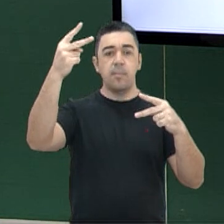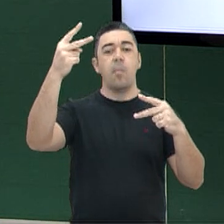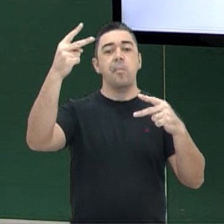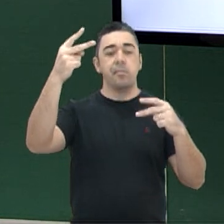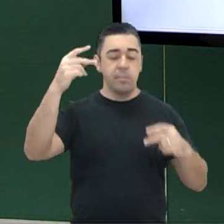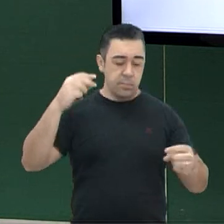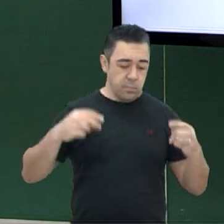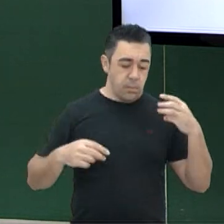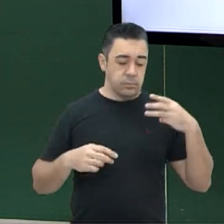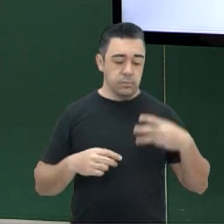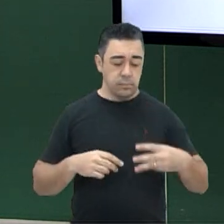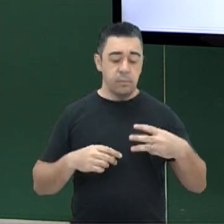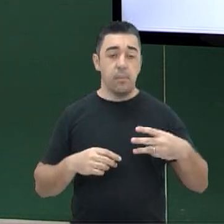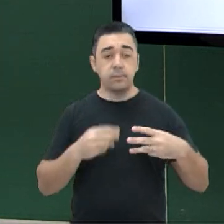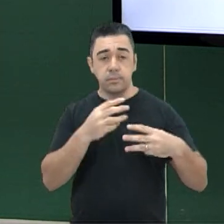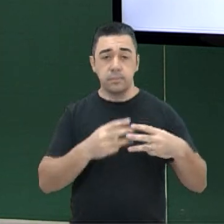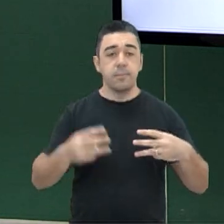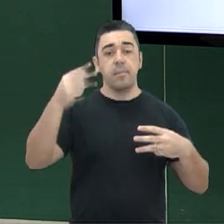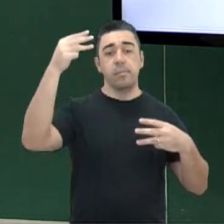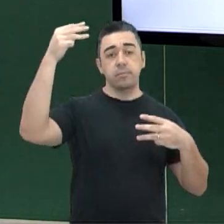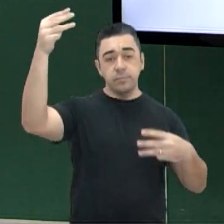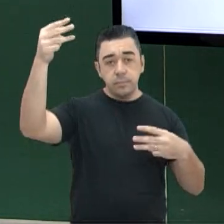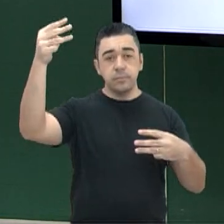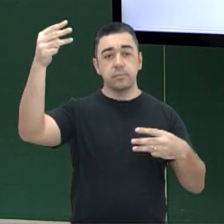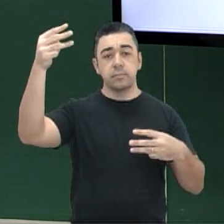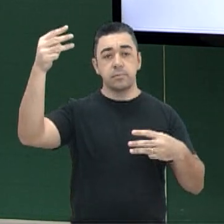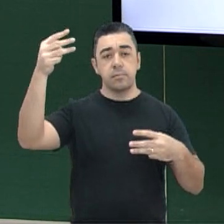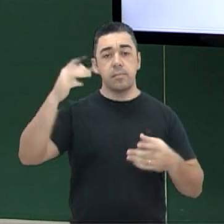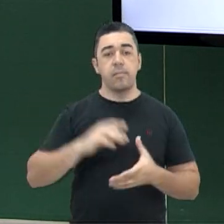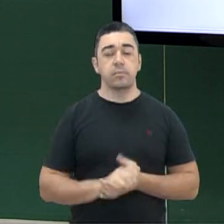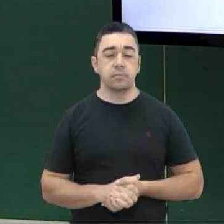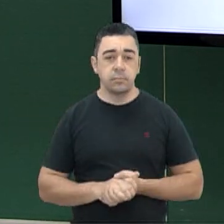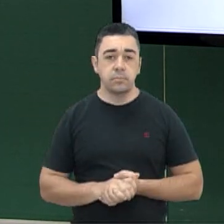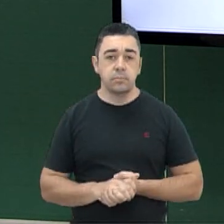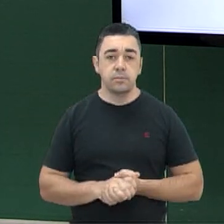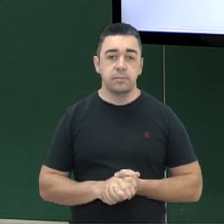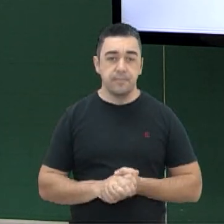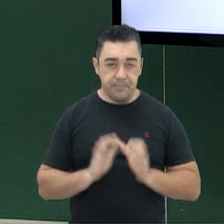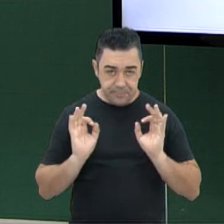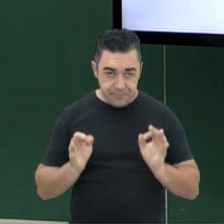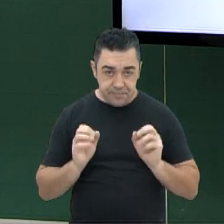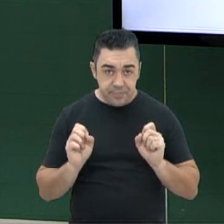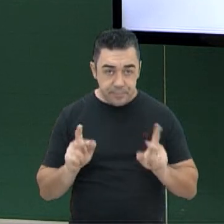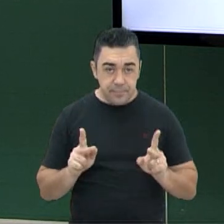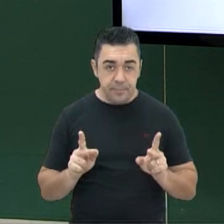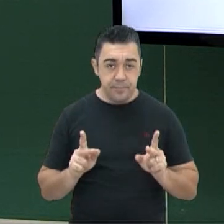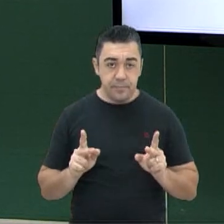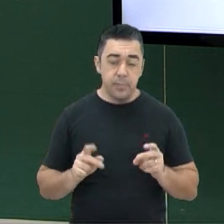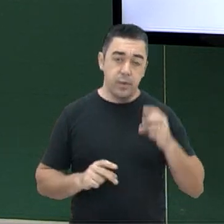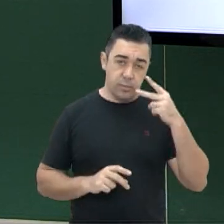Acrescentei 2 zeros para ter a terceira casa decimal, 3 subtrações, ok?